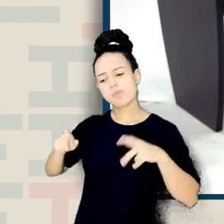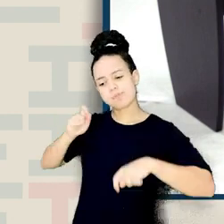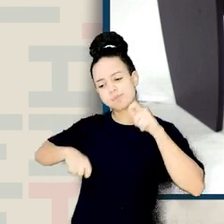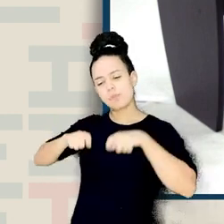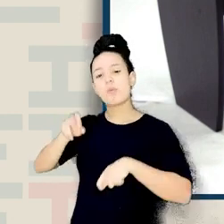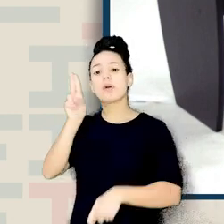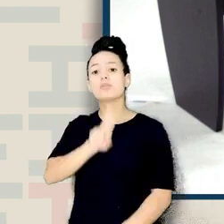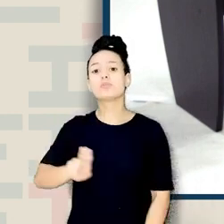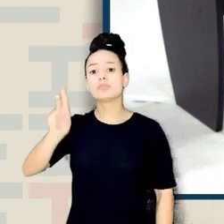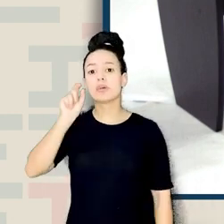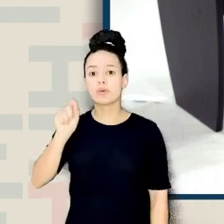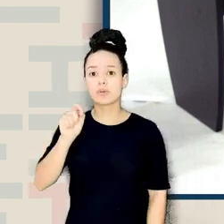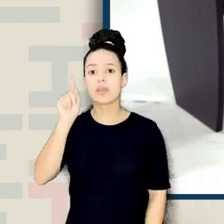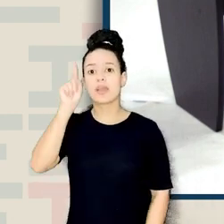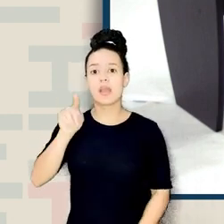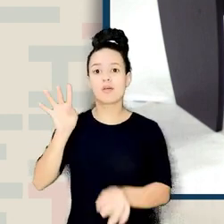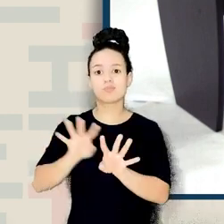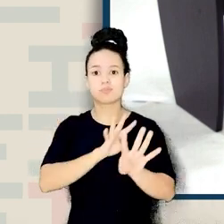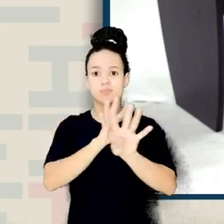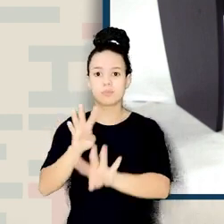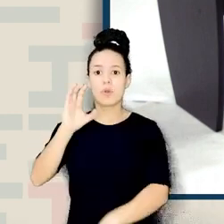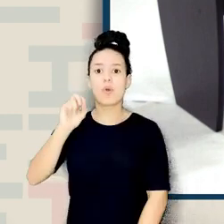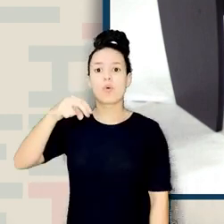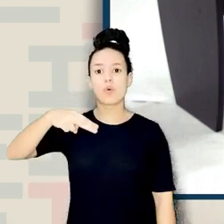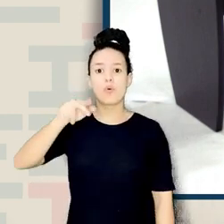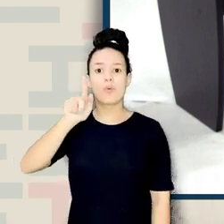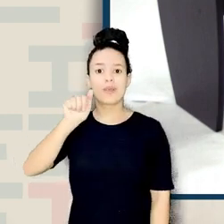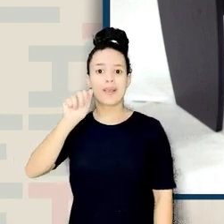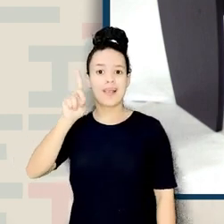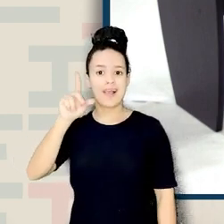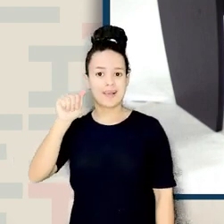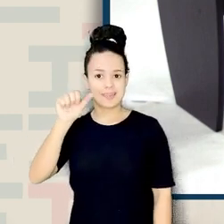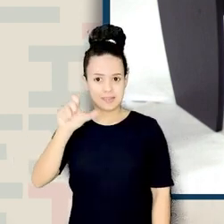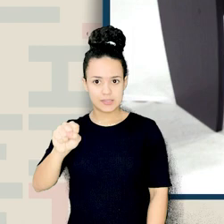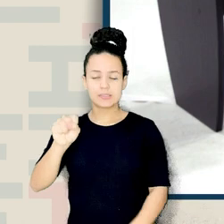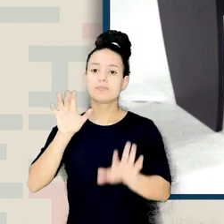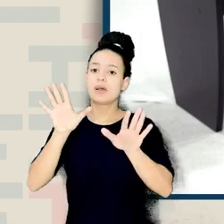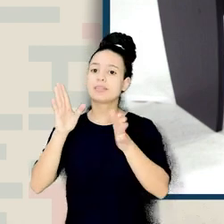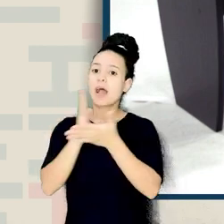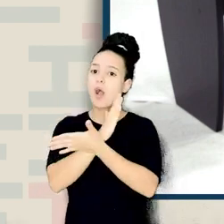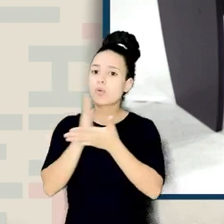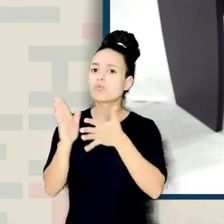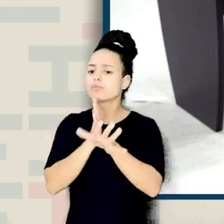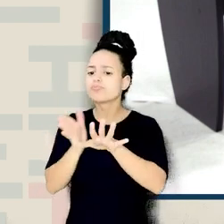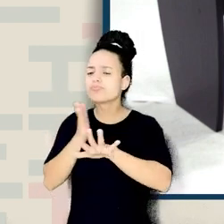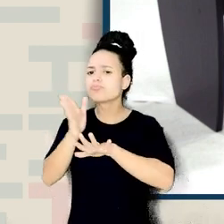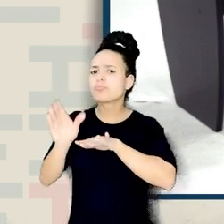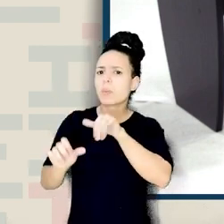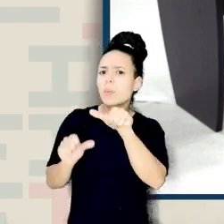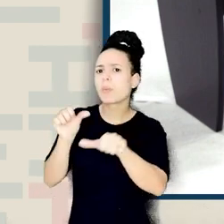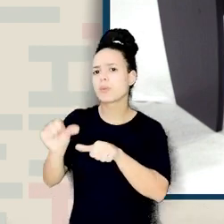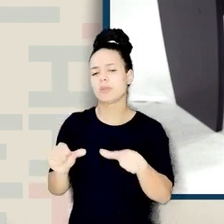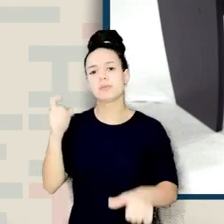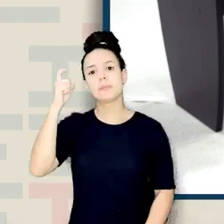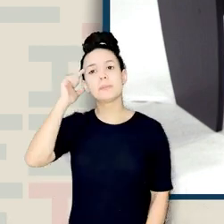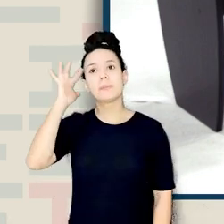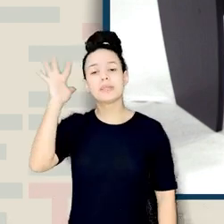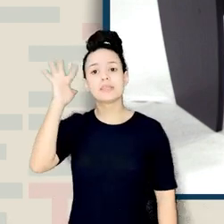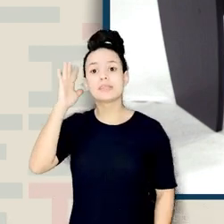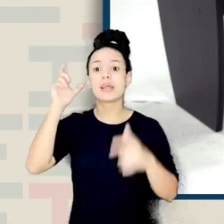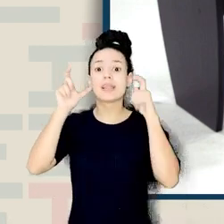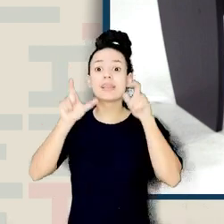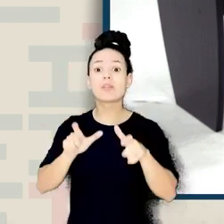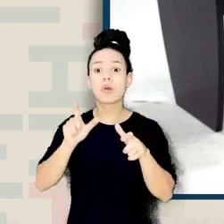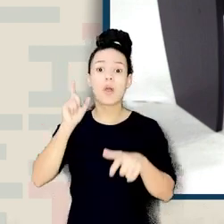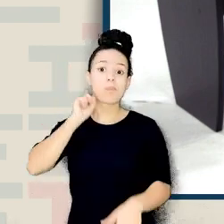toques das congadas, com algumas ramificações e, inclusive, pensando nas congadas mineiras.